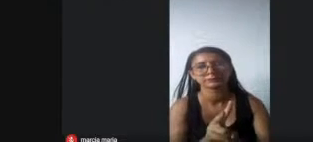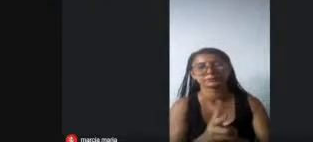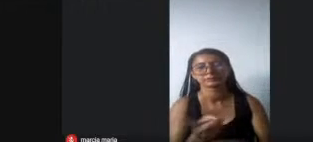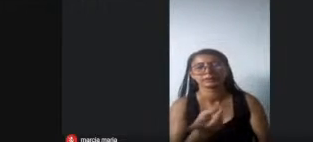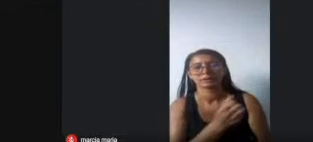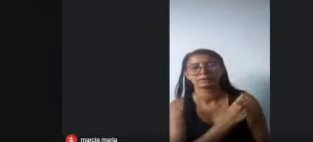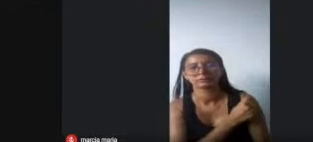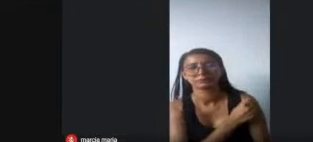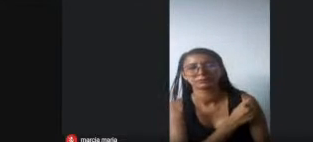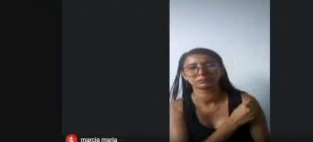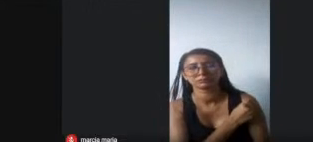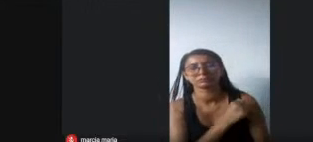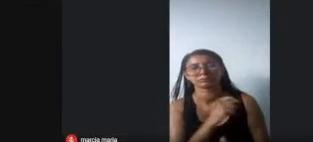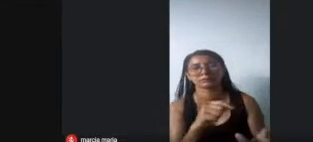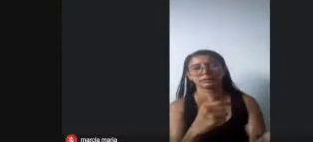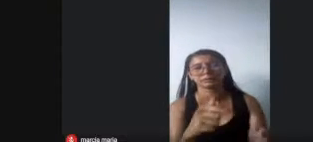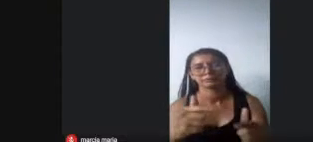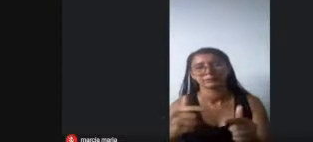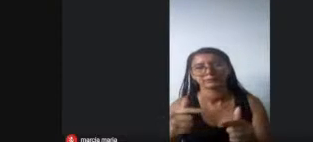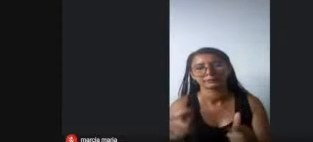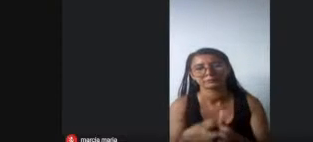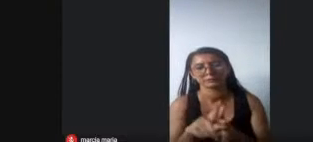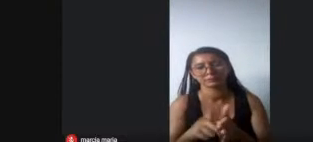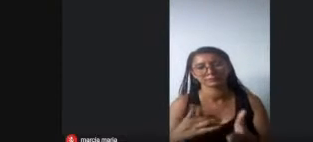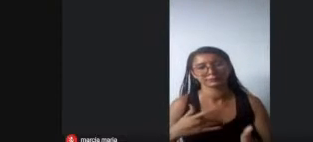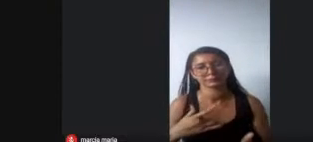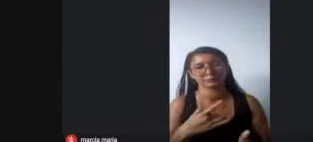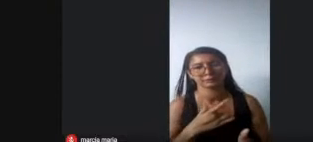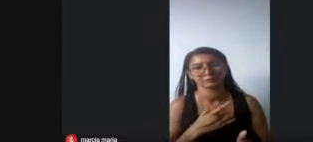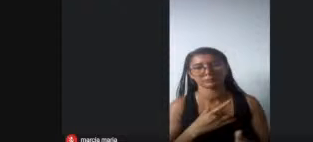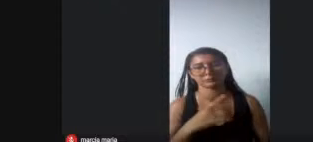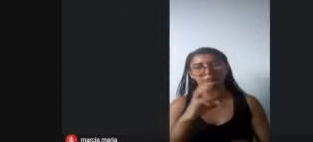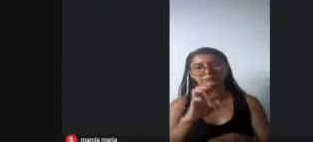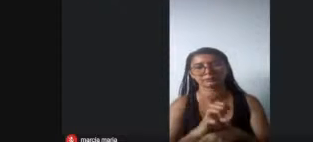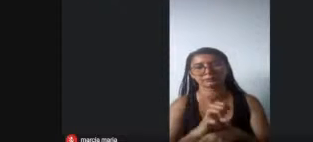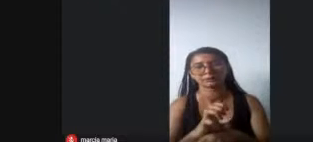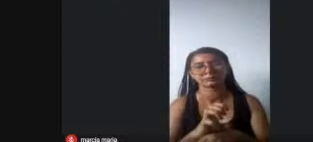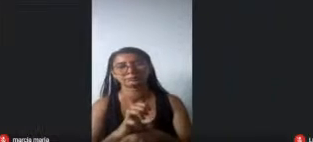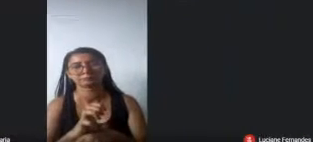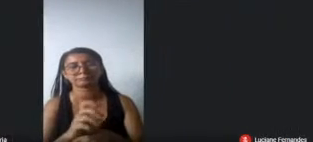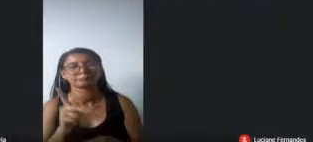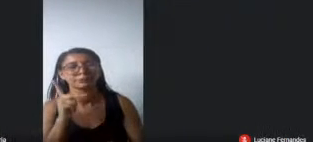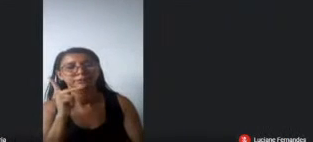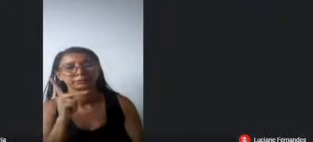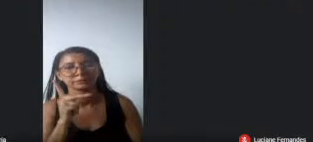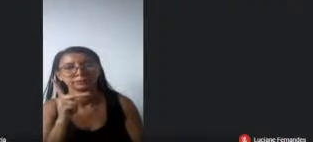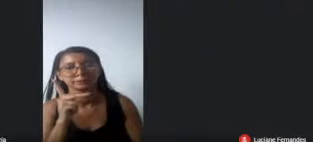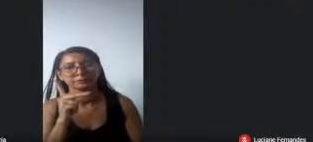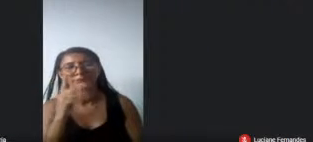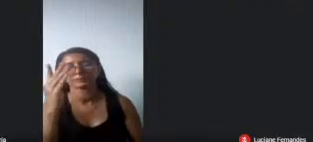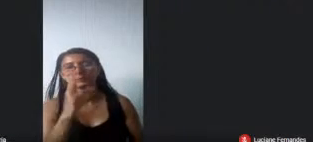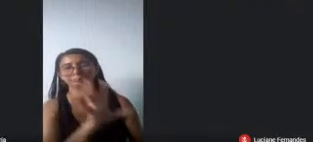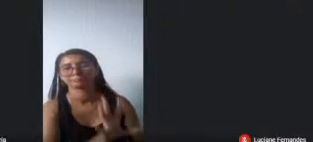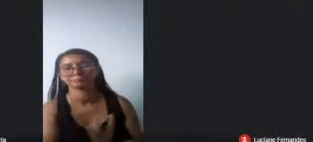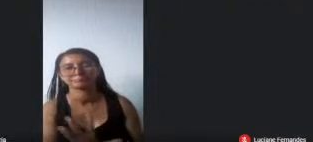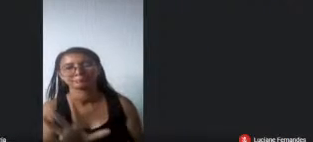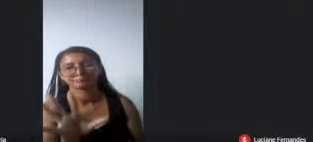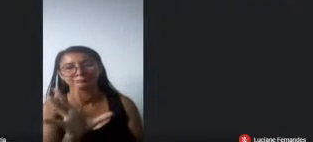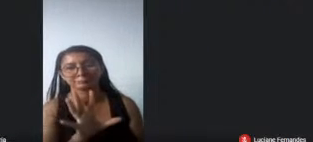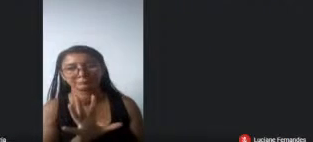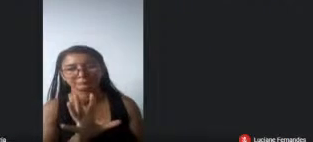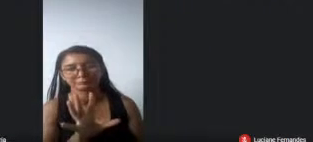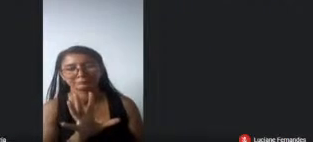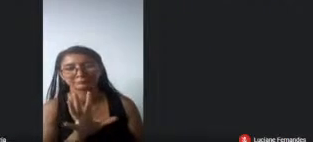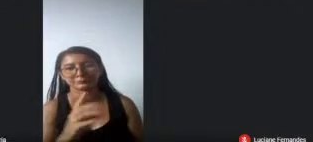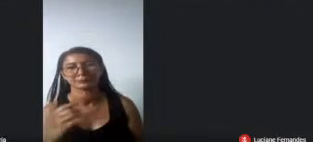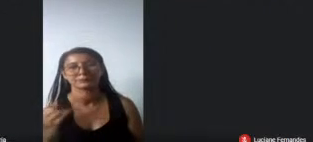saúde, tanto da Paraíba quanto de outros lugares do Brasil que estiveram nessa tarde aqui conosco, nos ouvindo, que eu acho que é